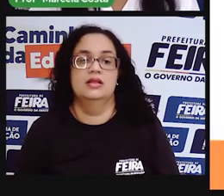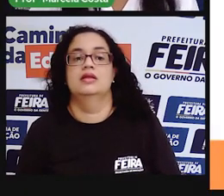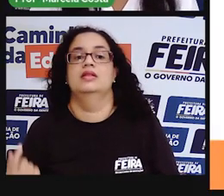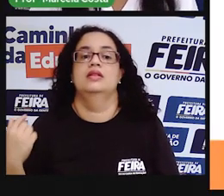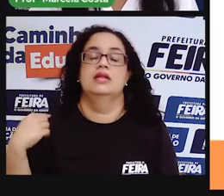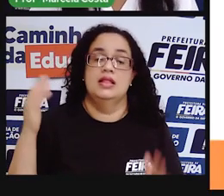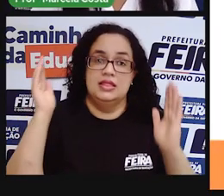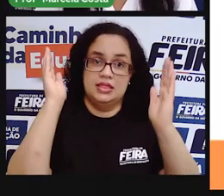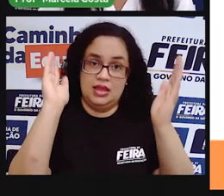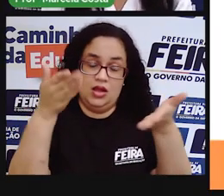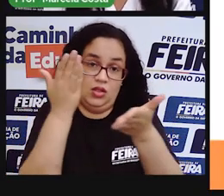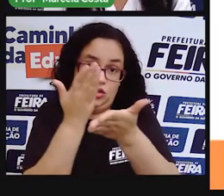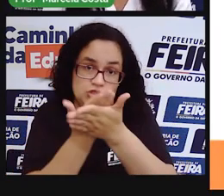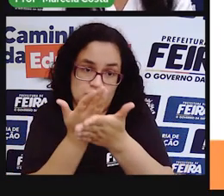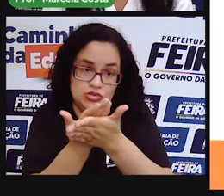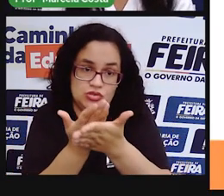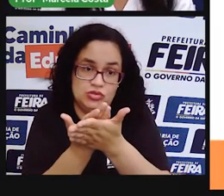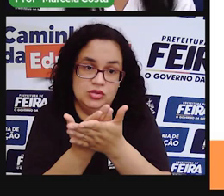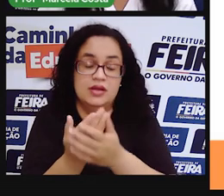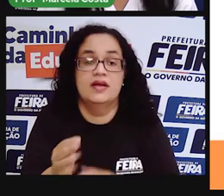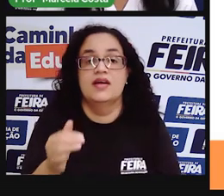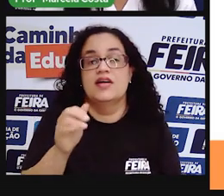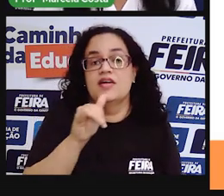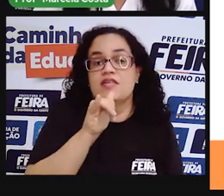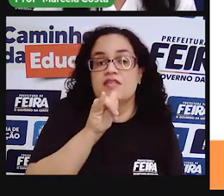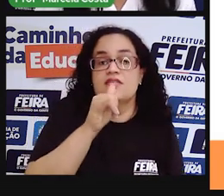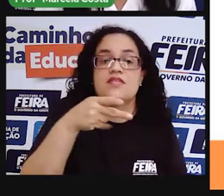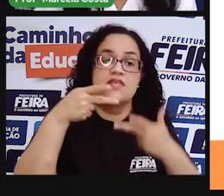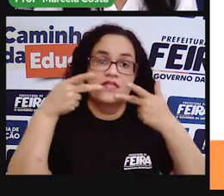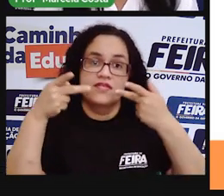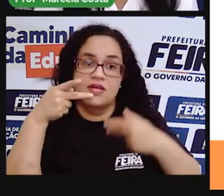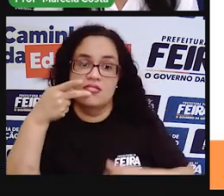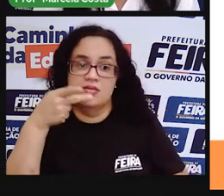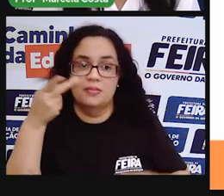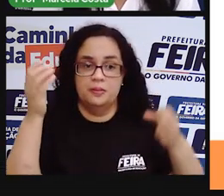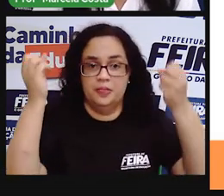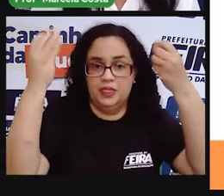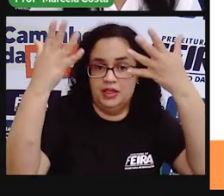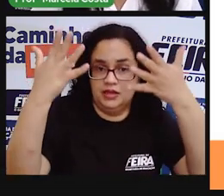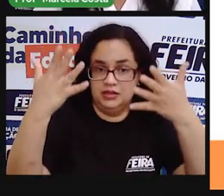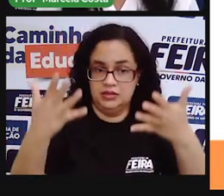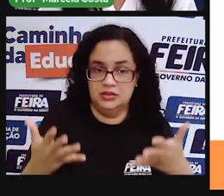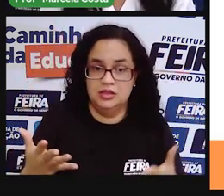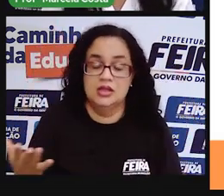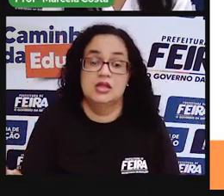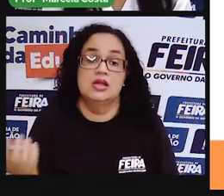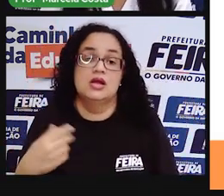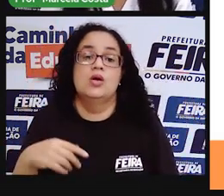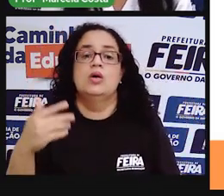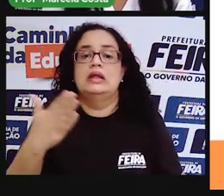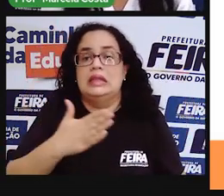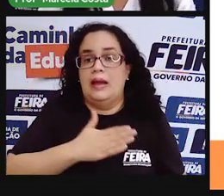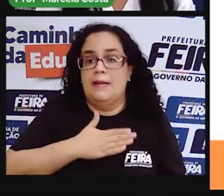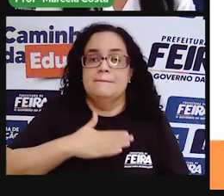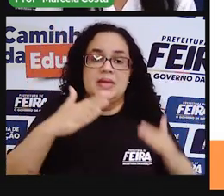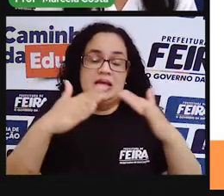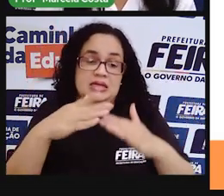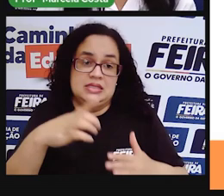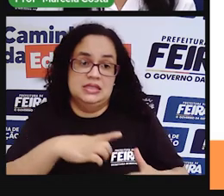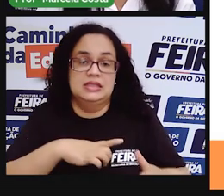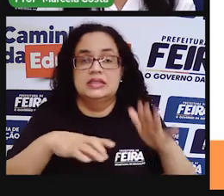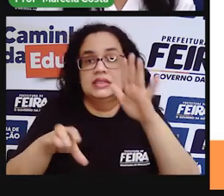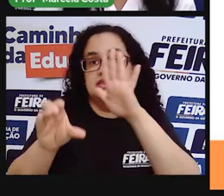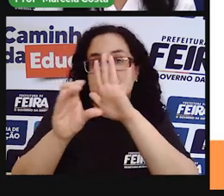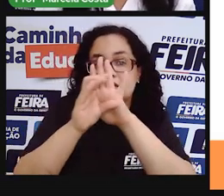Na aula de hoje, a gente vai falar sobre o tema Na Minha Casa Tem Símbolos.